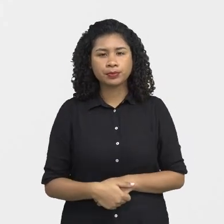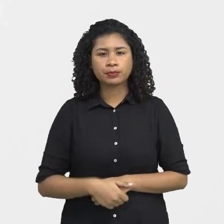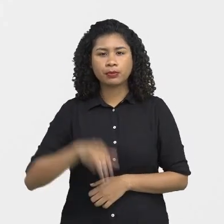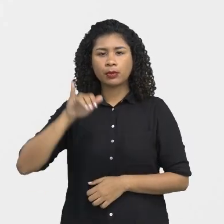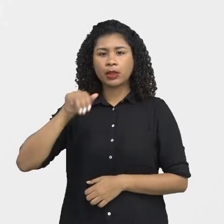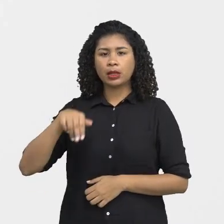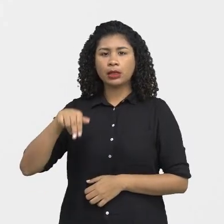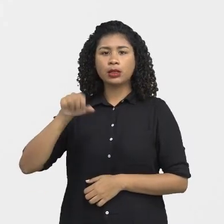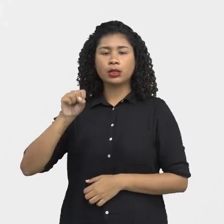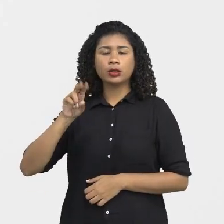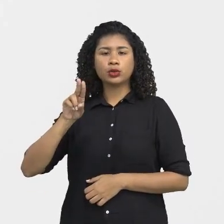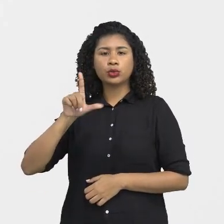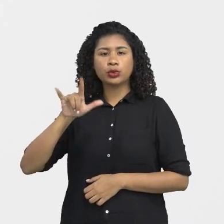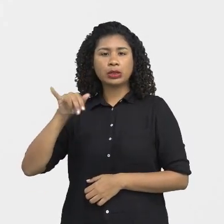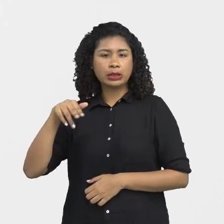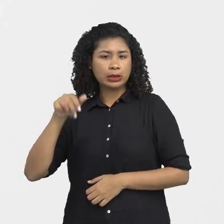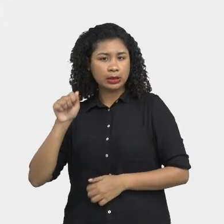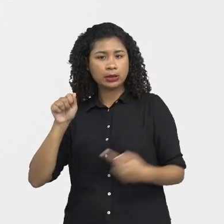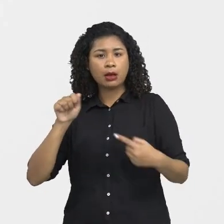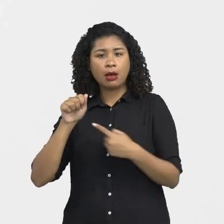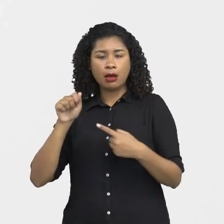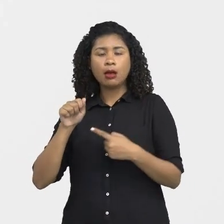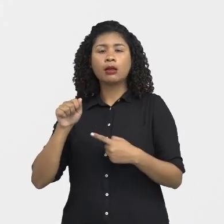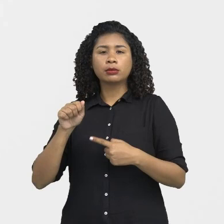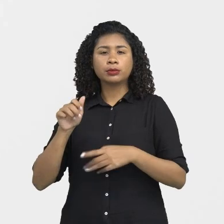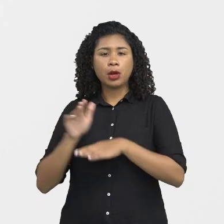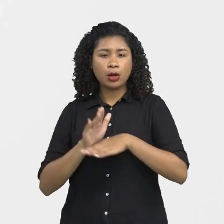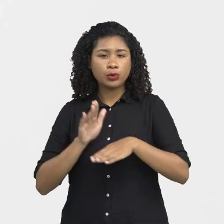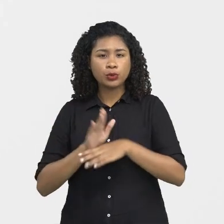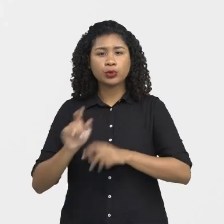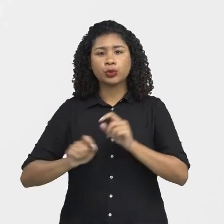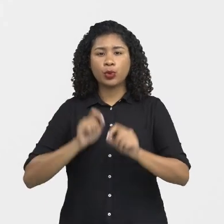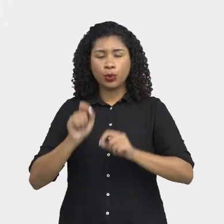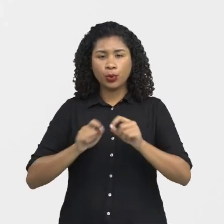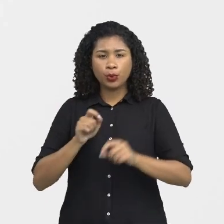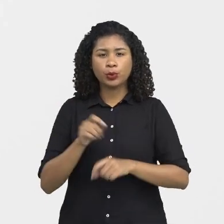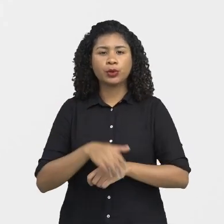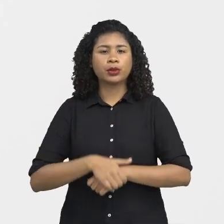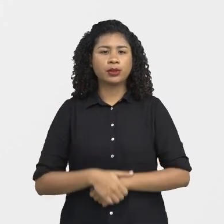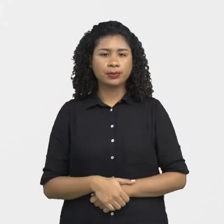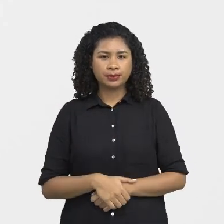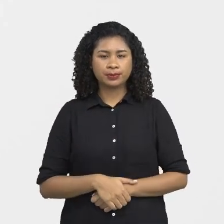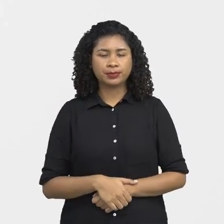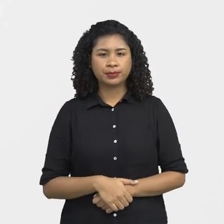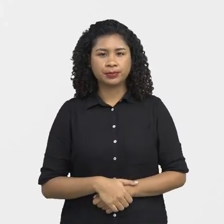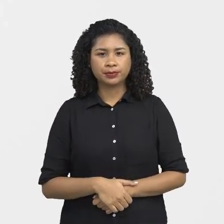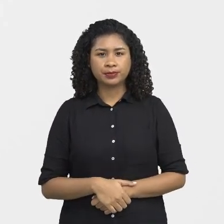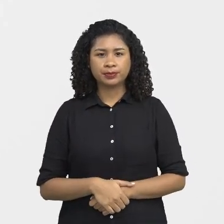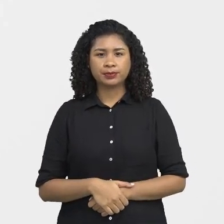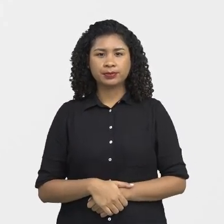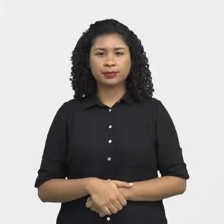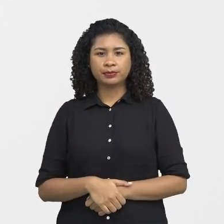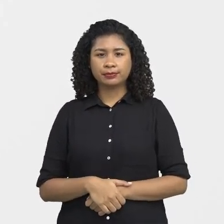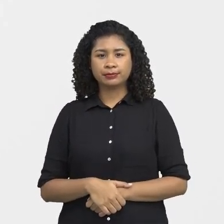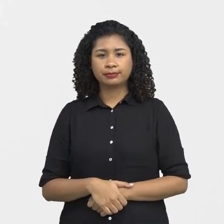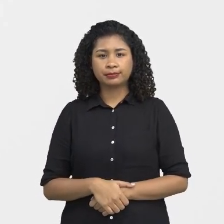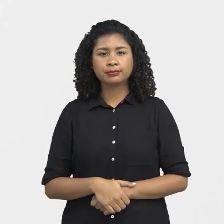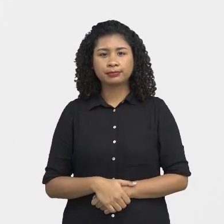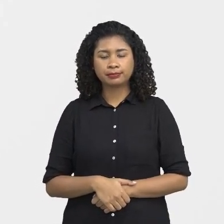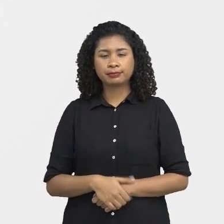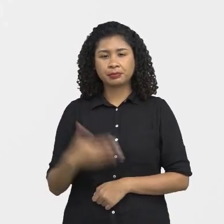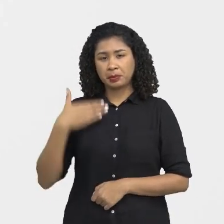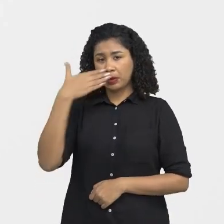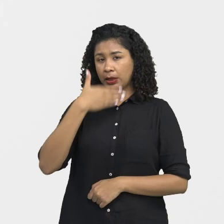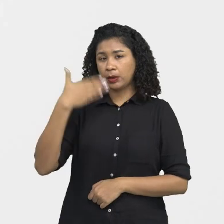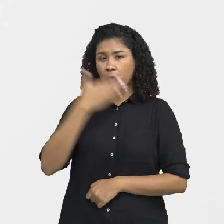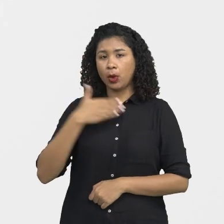estimula o armazenamento de glicose pelas células, reduzindo ali, né, a concentração de glicose no